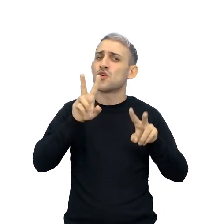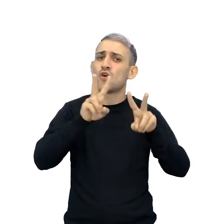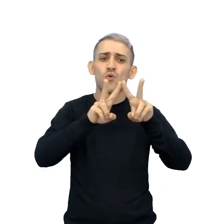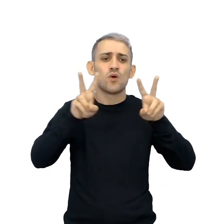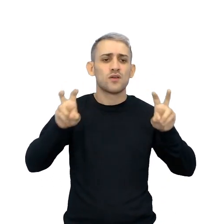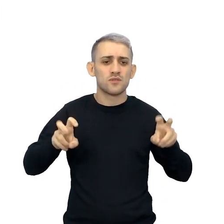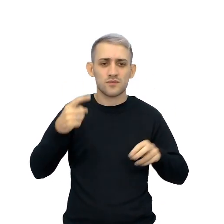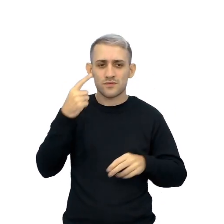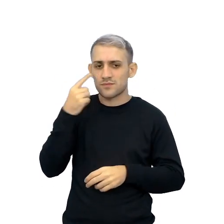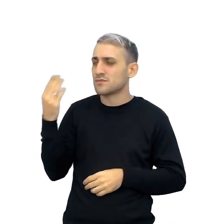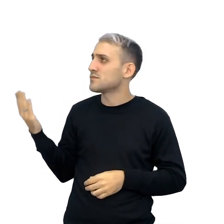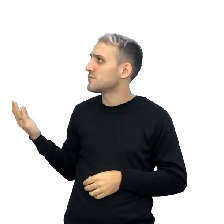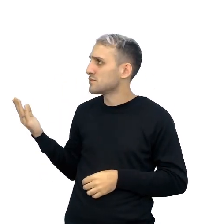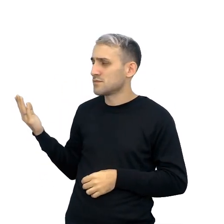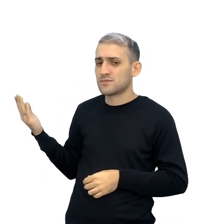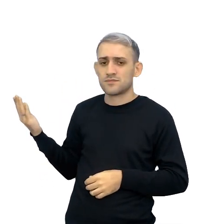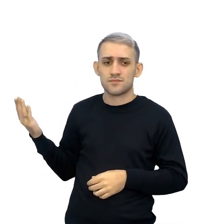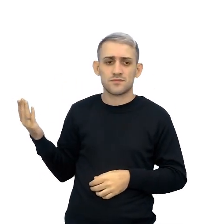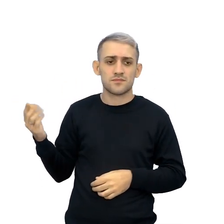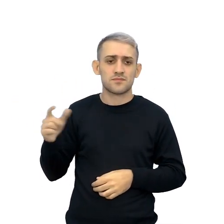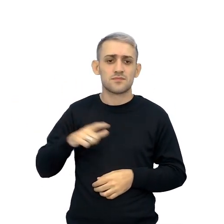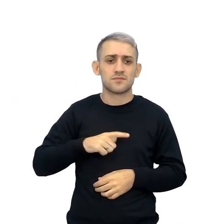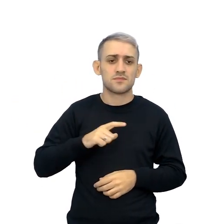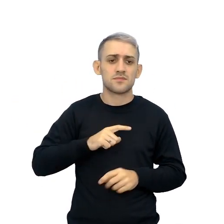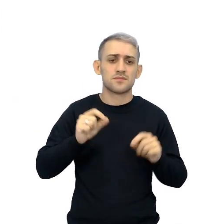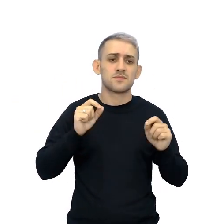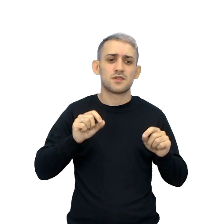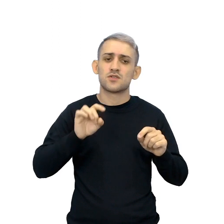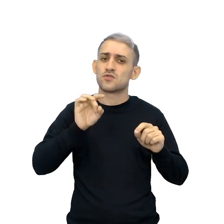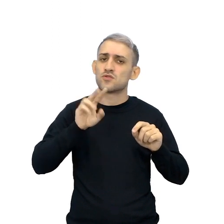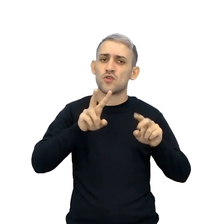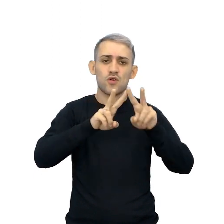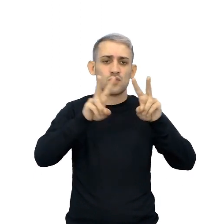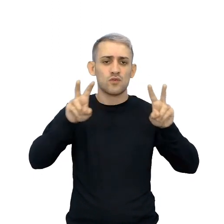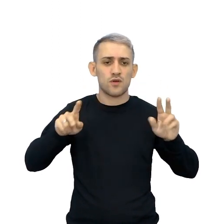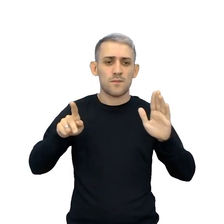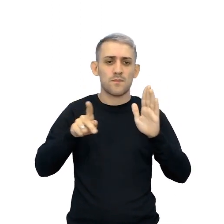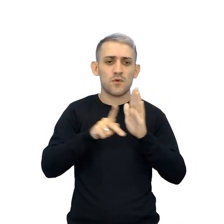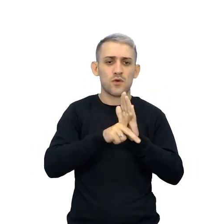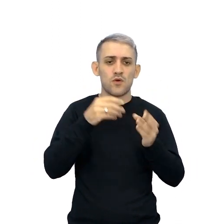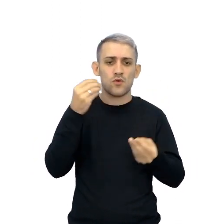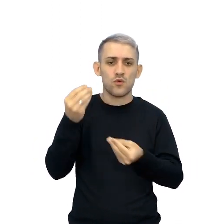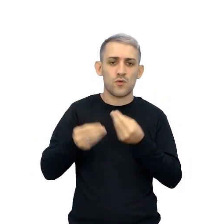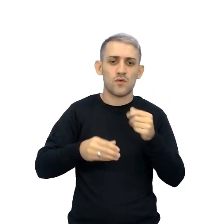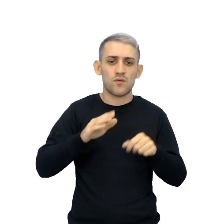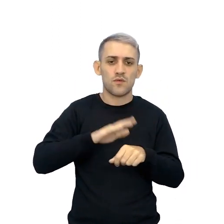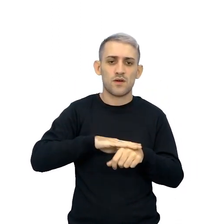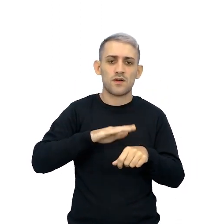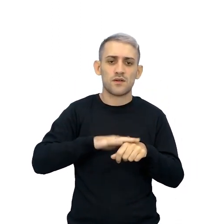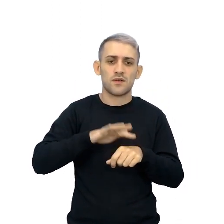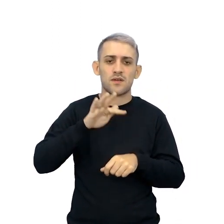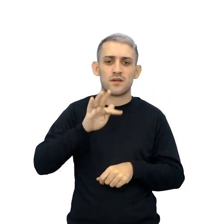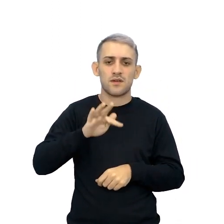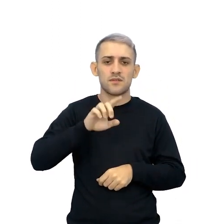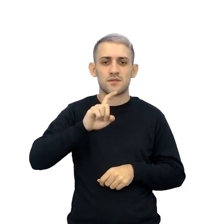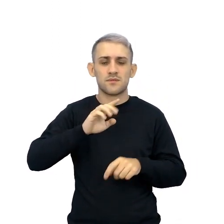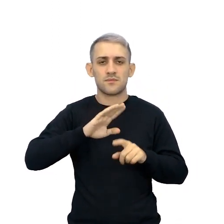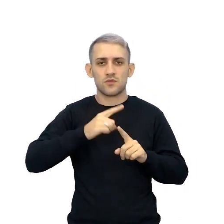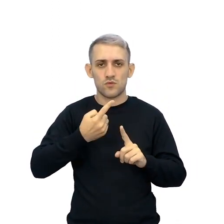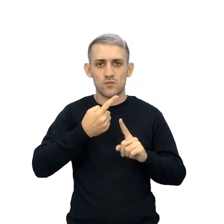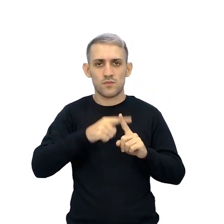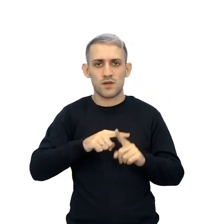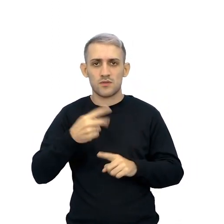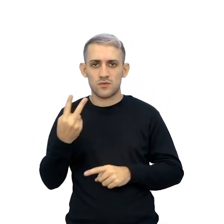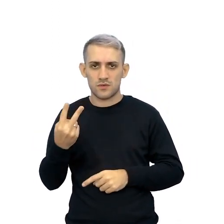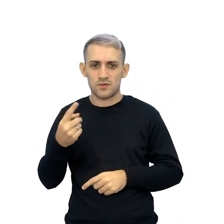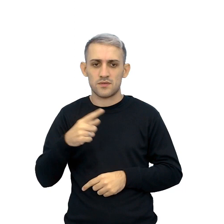Nós vamos observar que é um enunciado. Olha só, é um feito da nossa P, esboce o gráfico da função f de x igual a 1 mais 2 seno